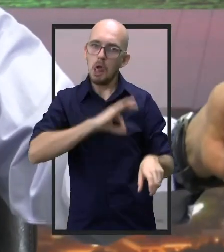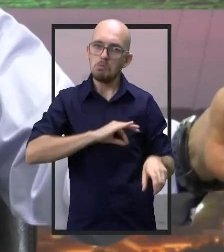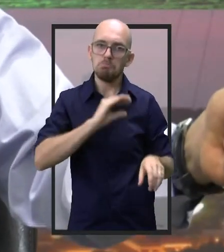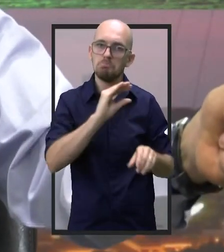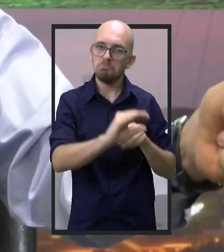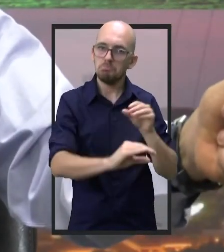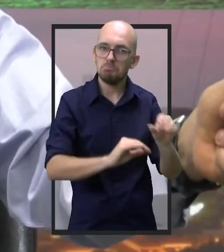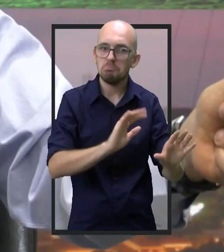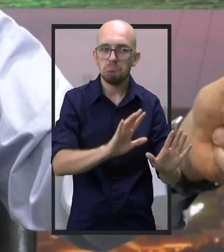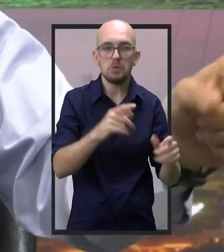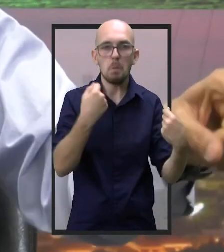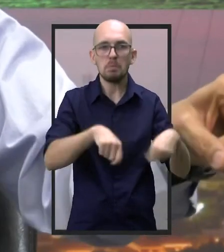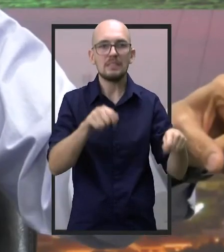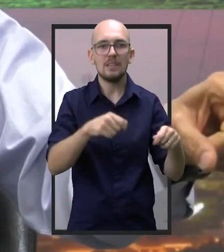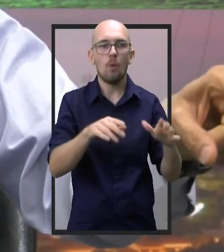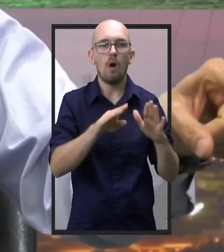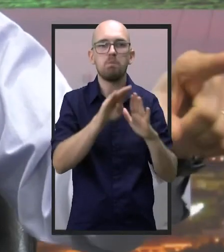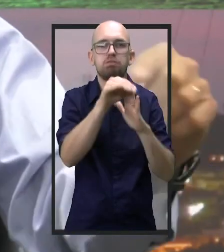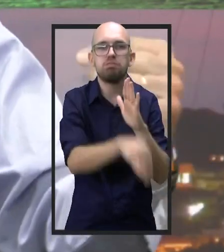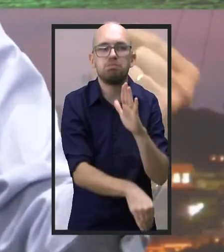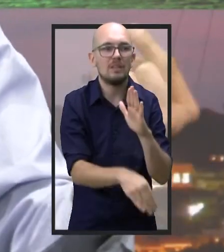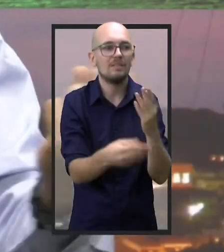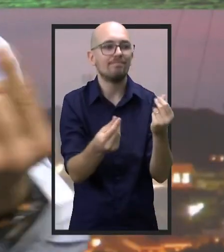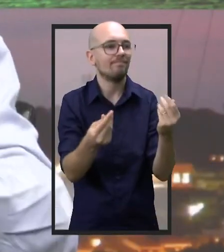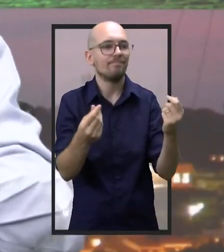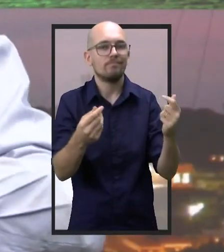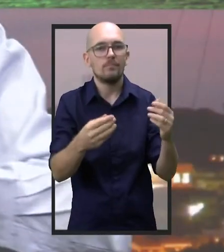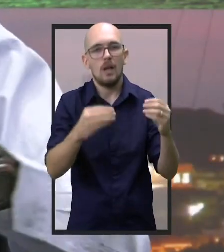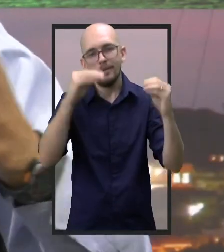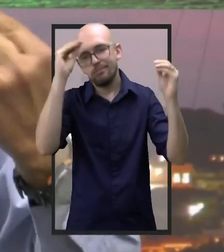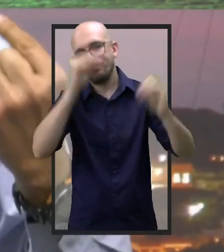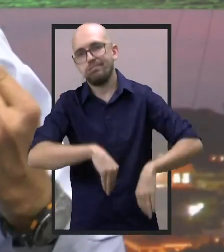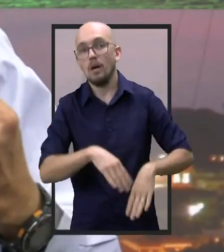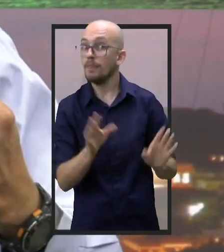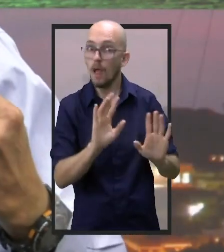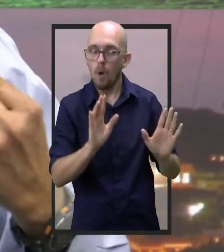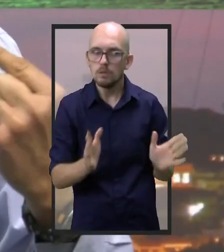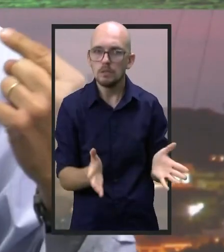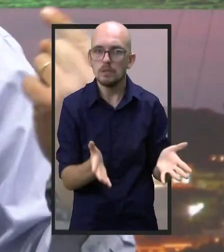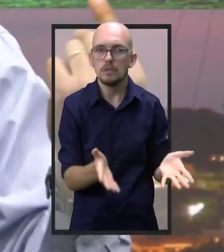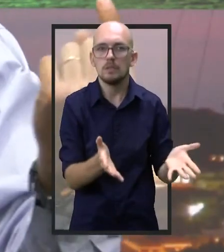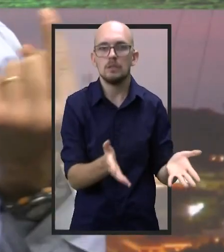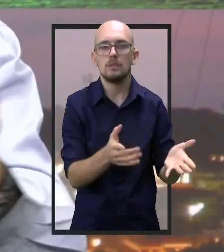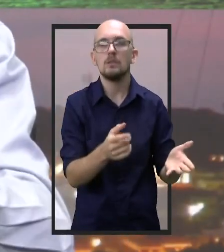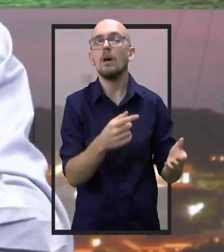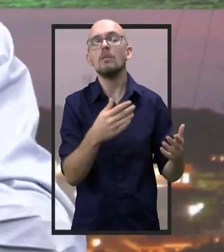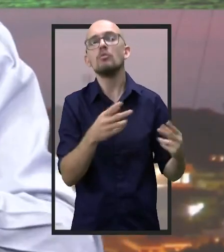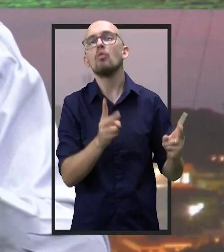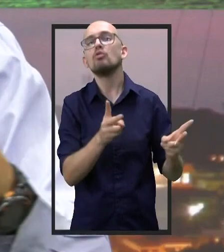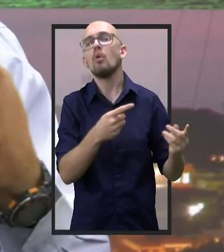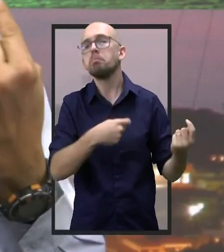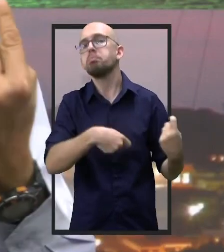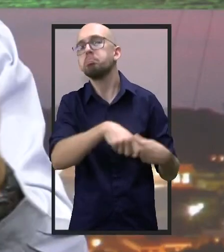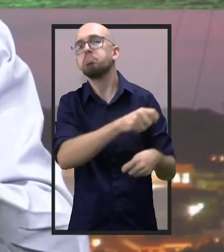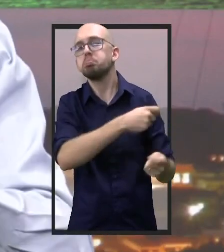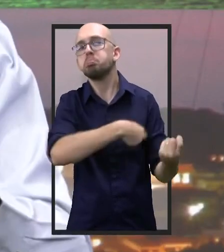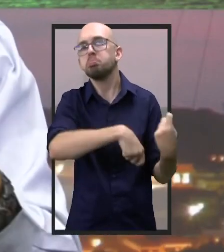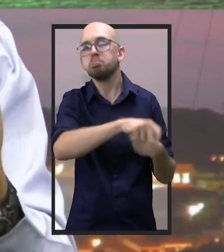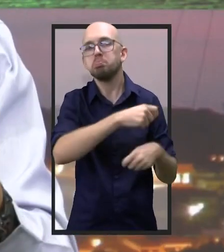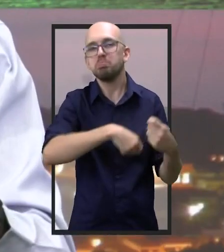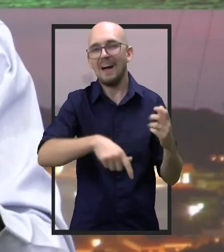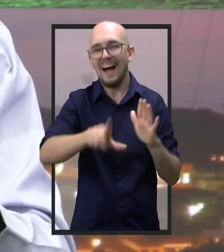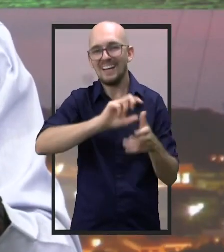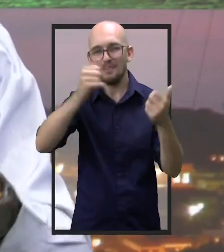tenha que vender sua propriedade e, ao mesmo tempo, toda essa iniciativa alimenta aquela economia silenciosa que eu falei para você, que está no entorno